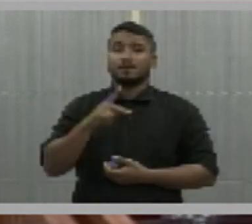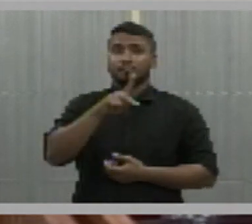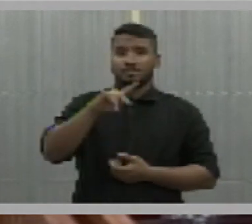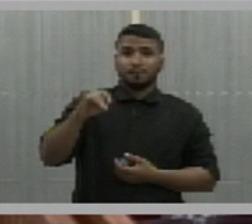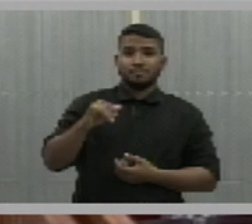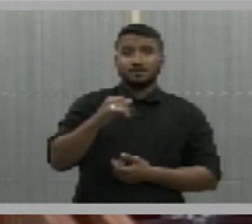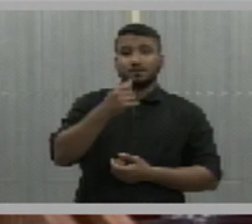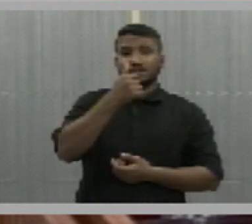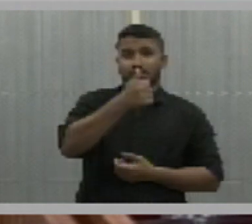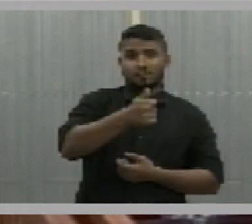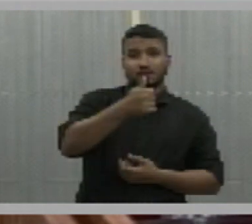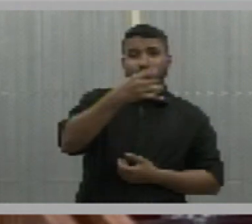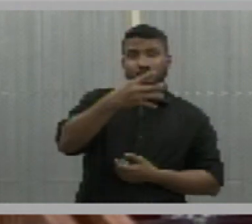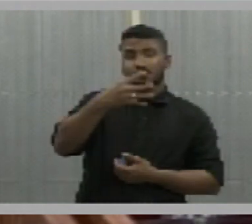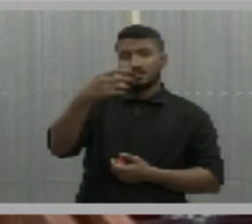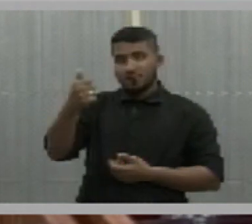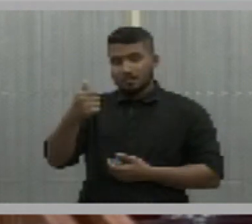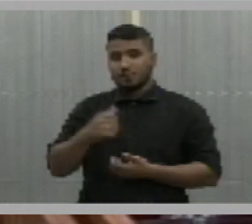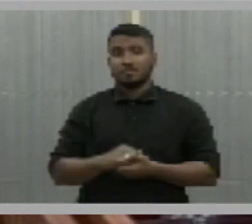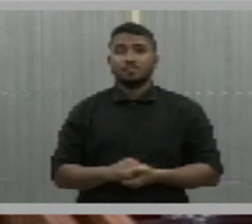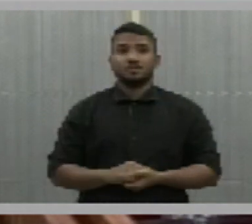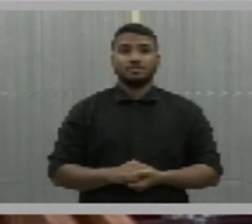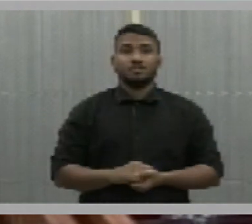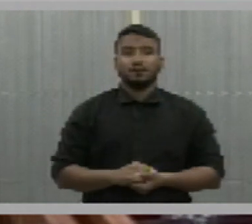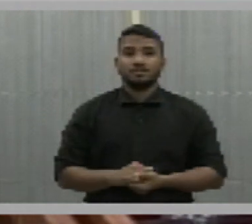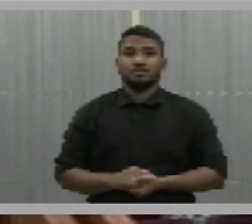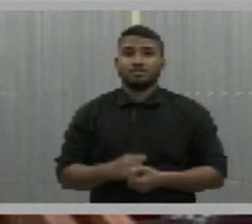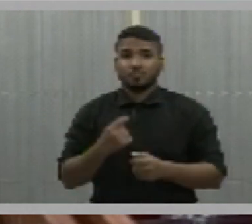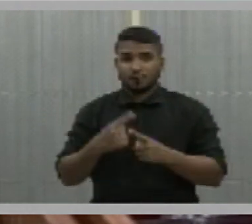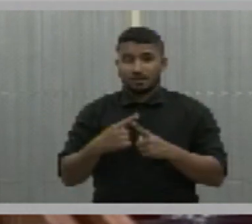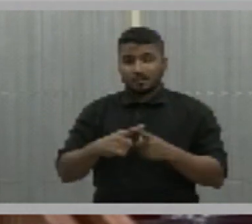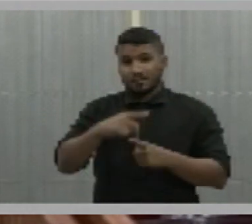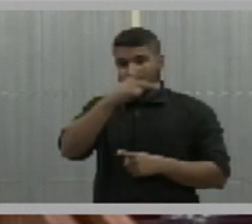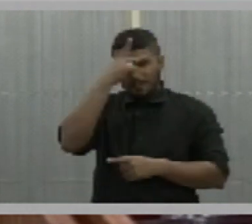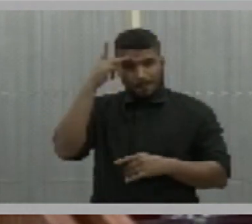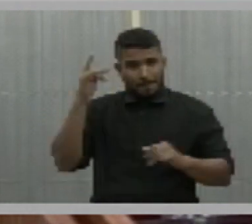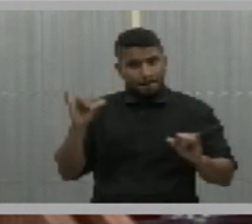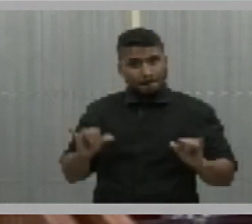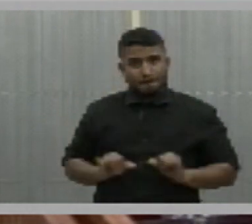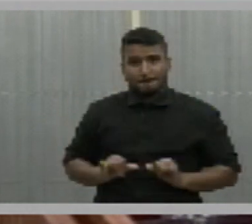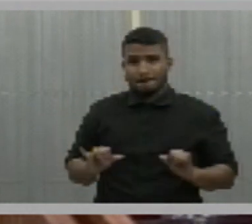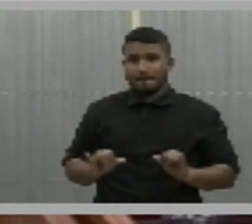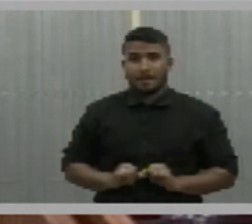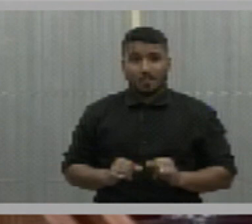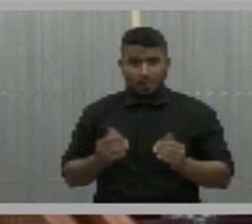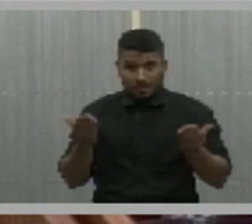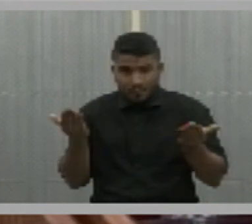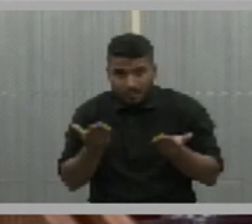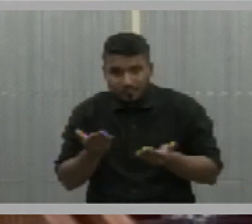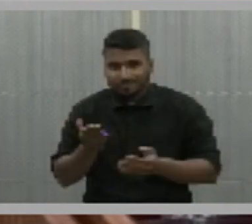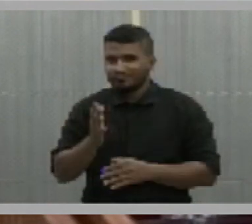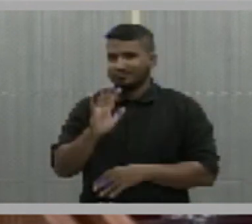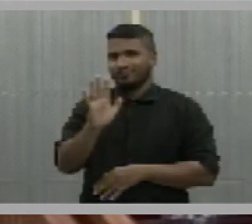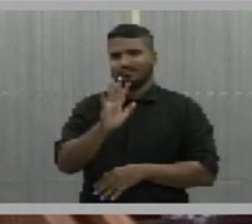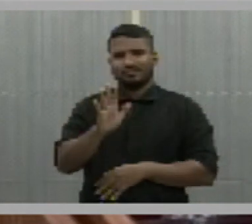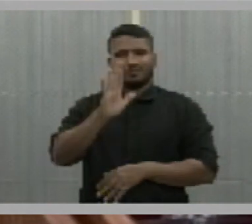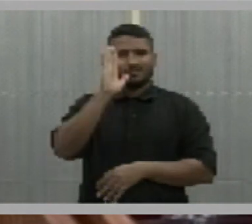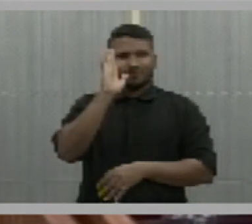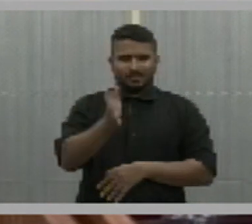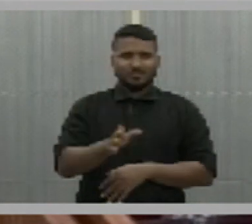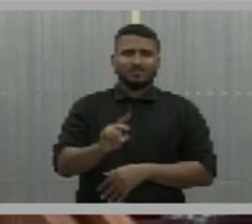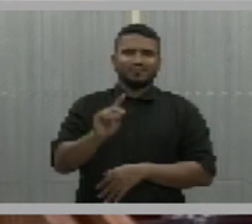PI 141, porque lá as pessoas sofrem muito, e não é de agora. Não. Isso já